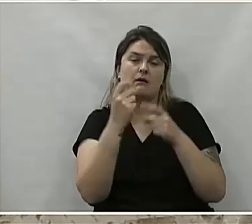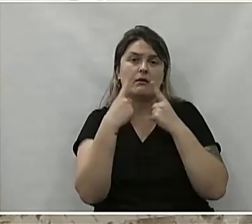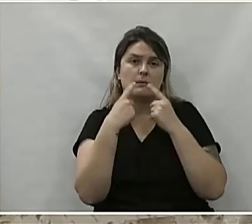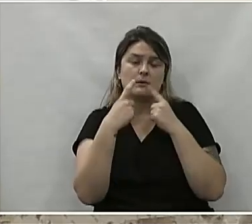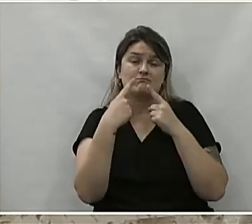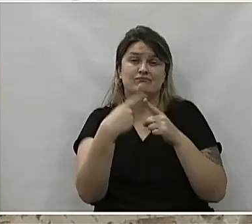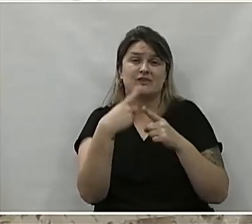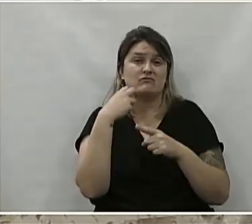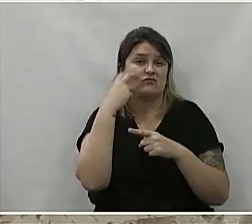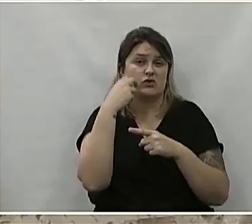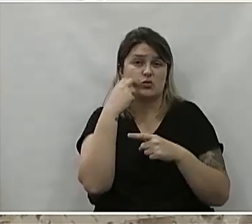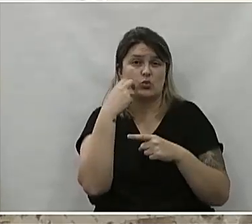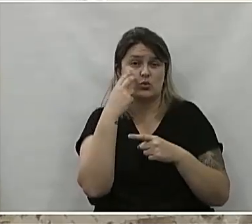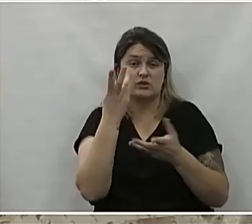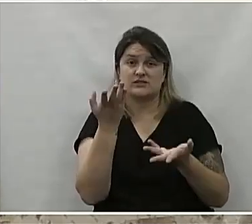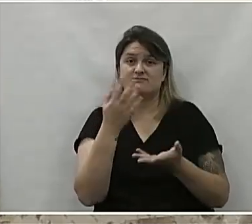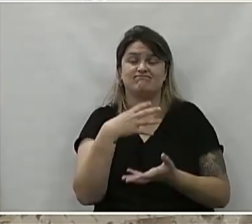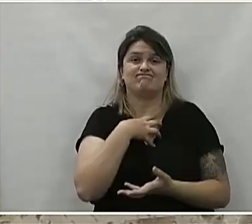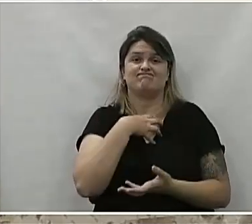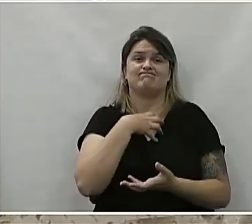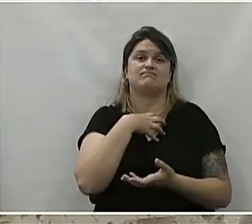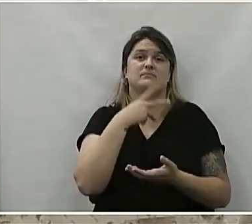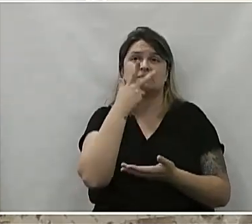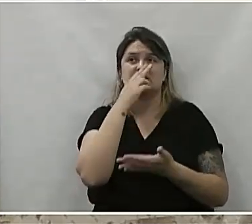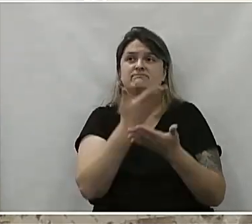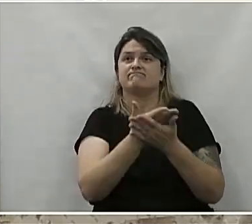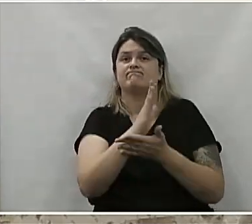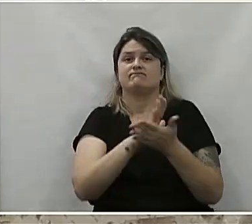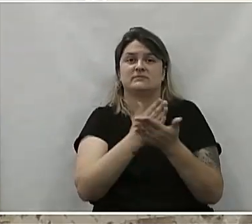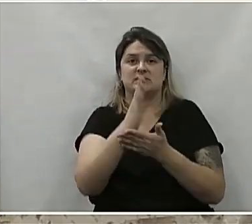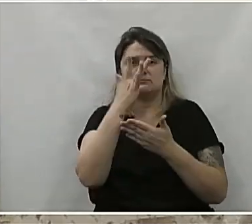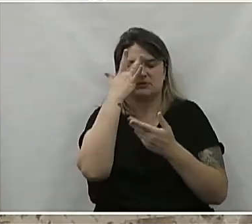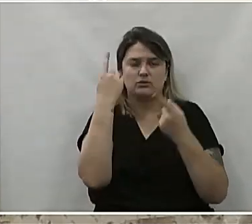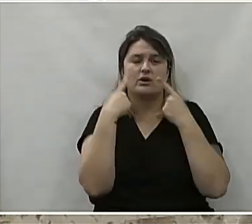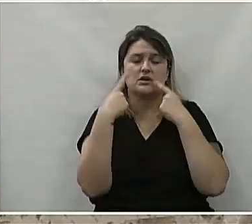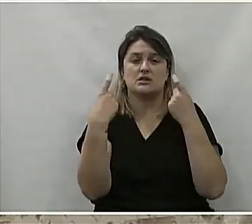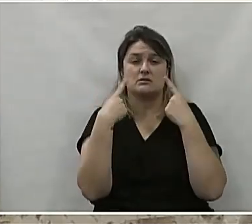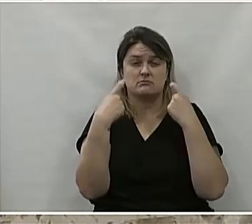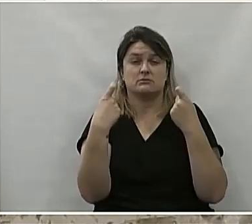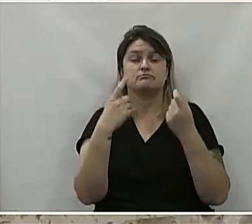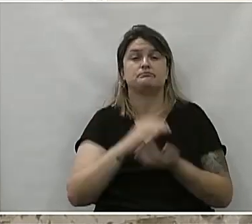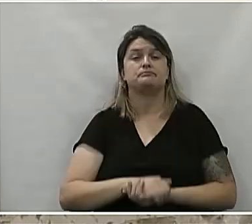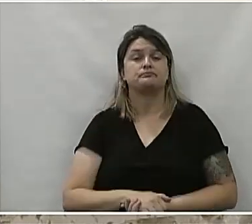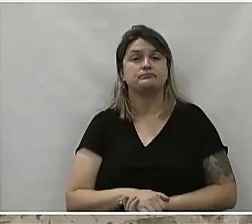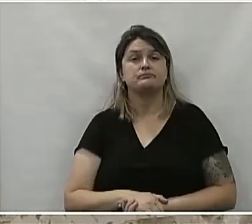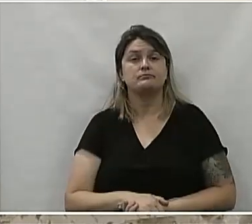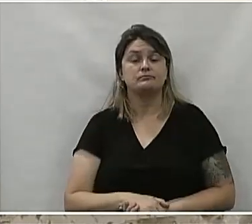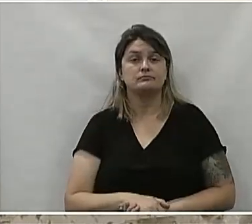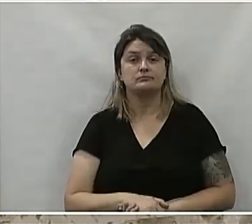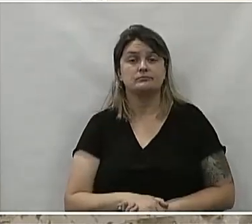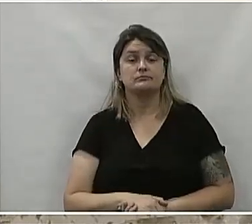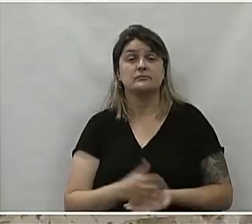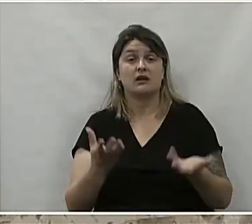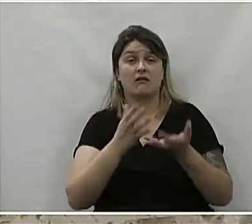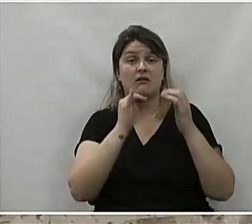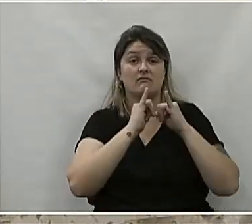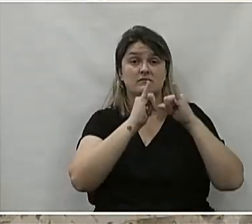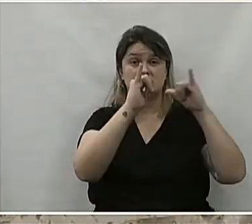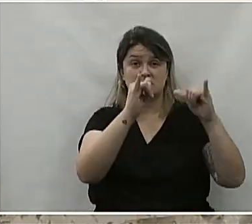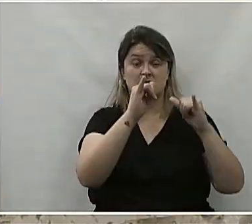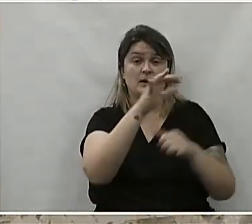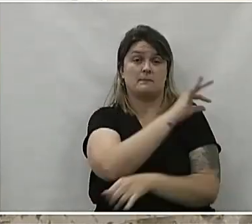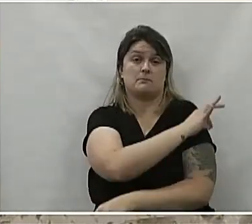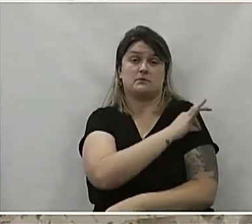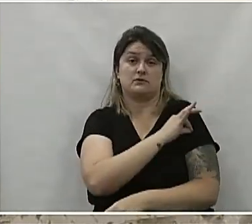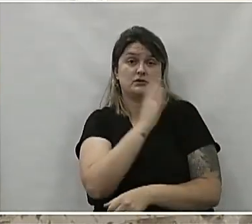uma vergonha A crítica Eu me sinto Chateado De tanta crítica Que a gente leva E também Avisar O nosso amigo